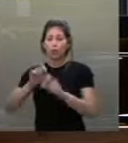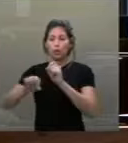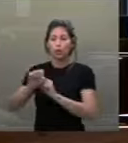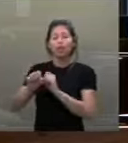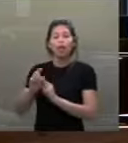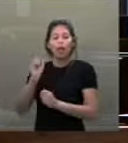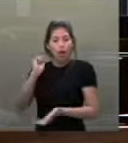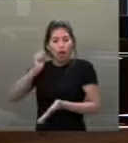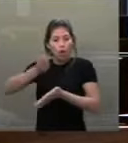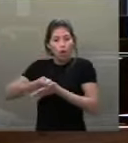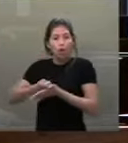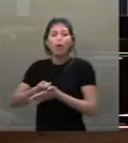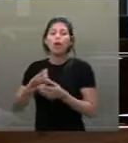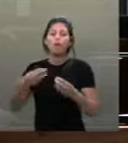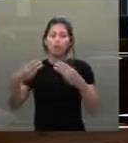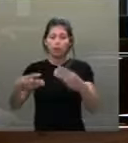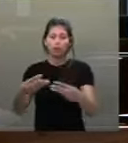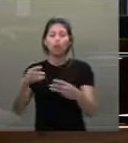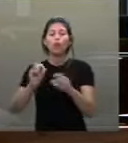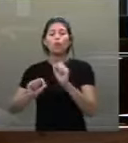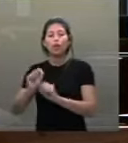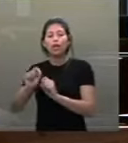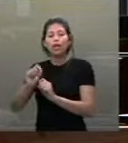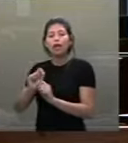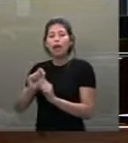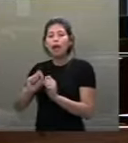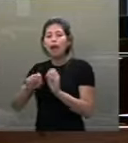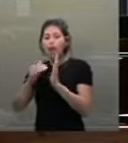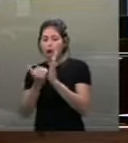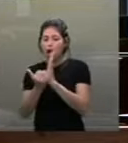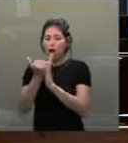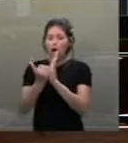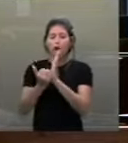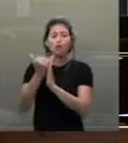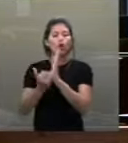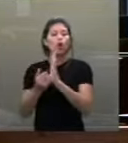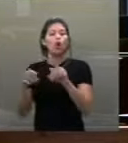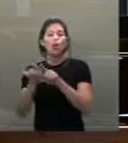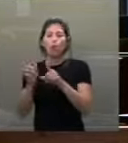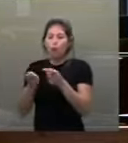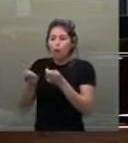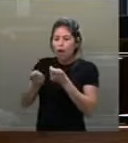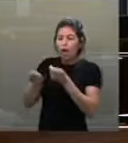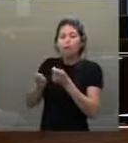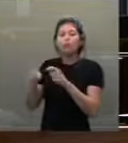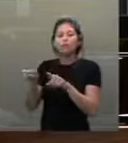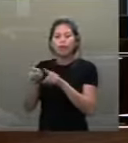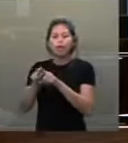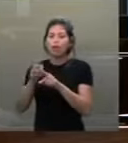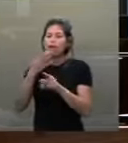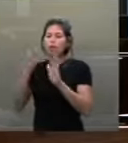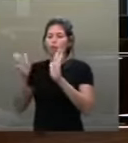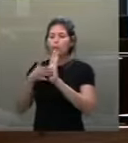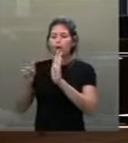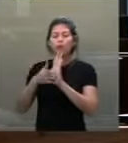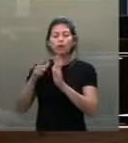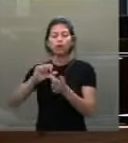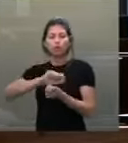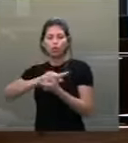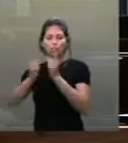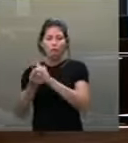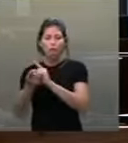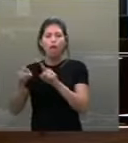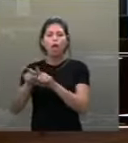Executivo desempenhar o papel de dosador, calibrador das soluções propostas nesse substitutivo,